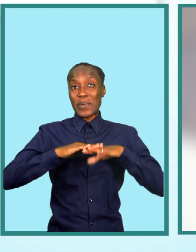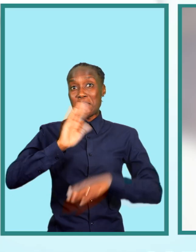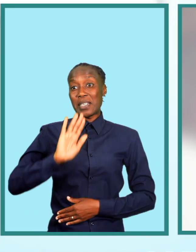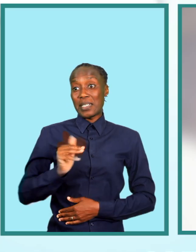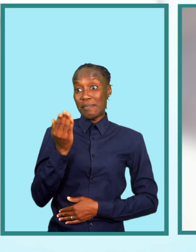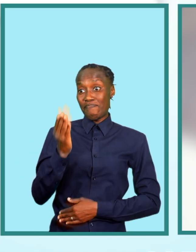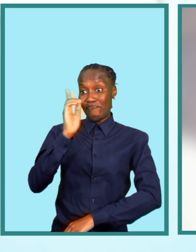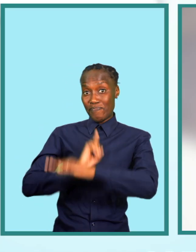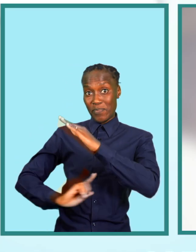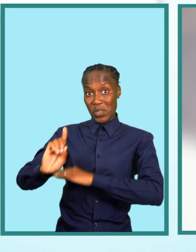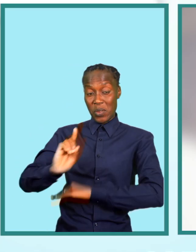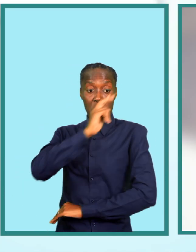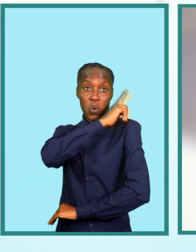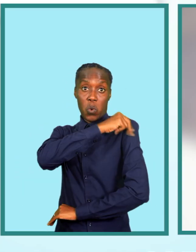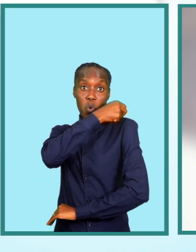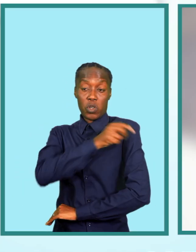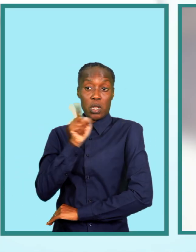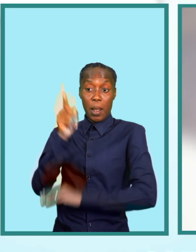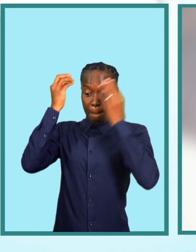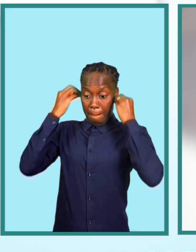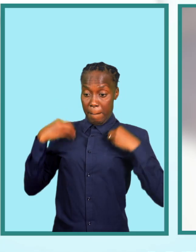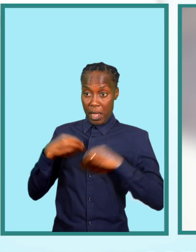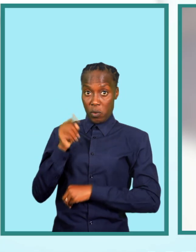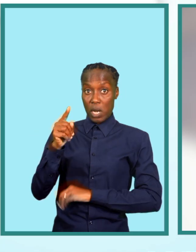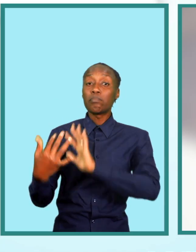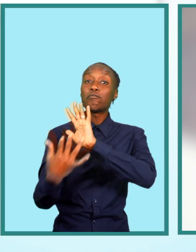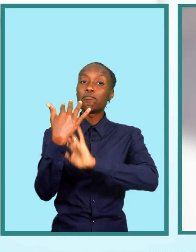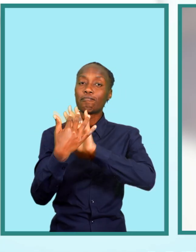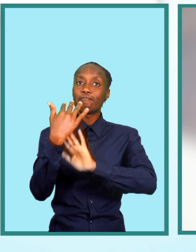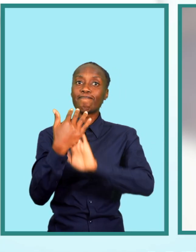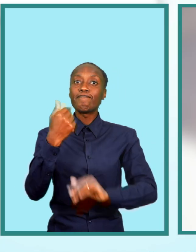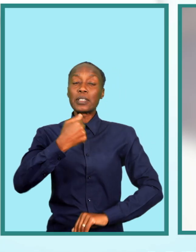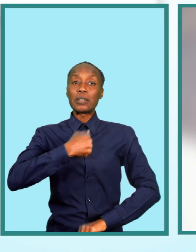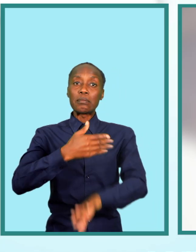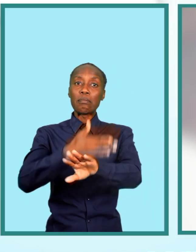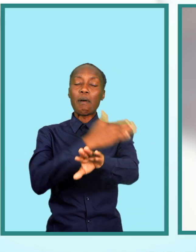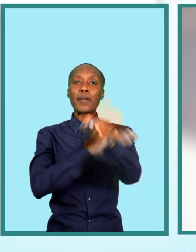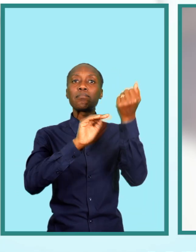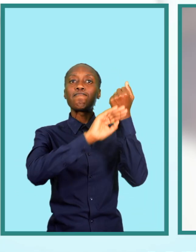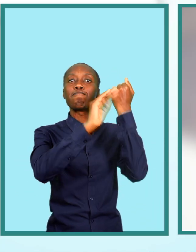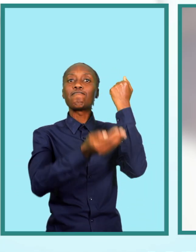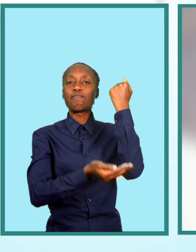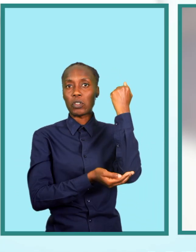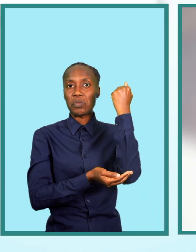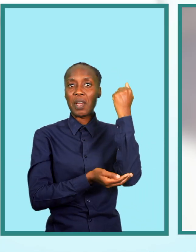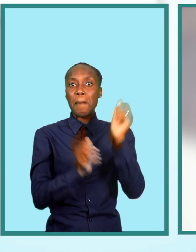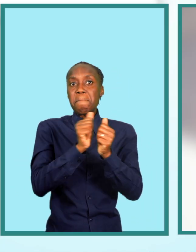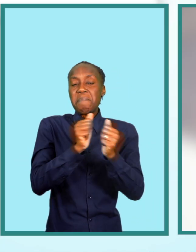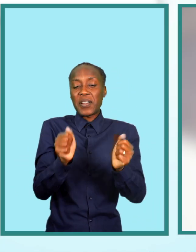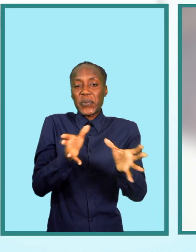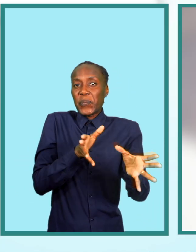Os médicos disseram que por não ter sido uma gravidez com muito cuidado,